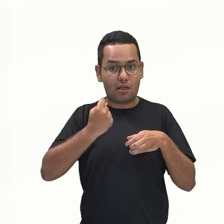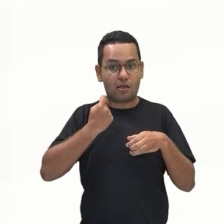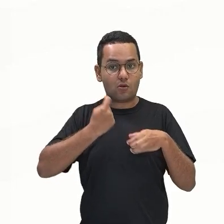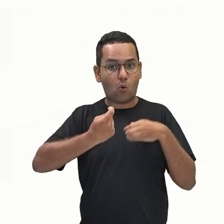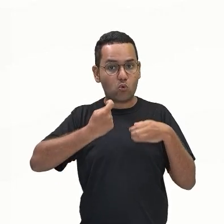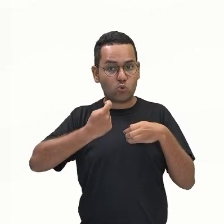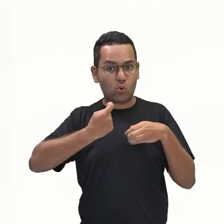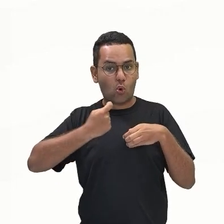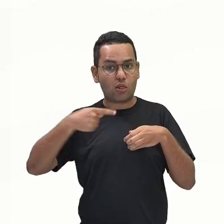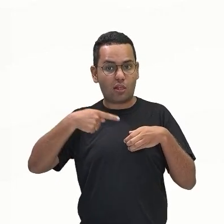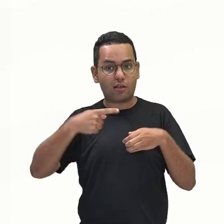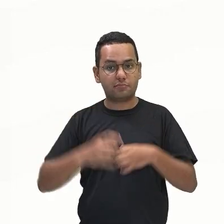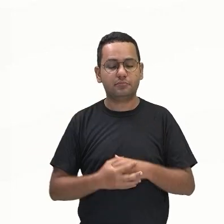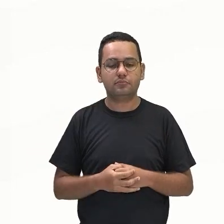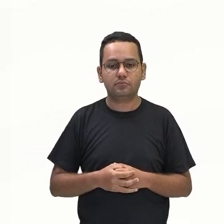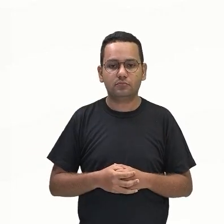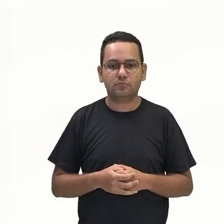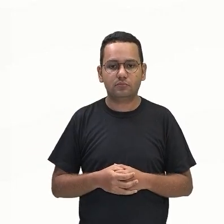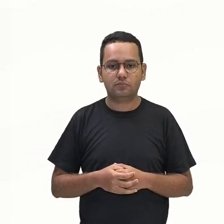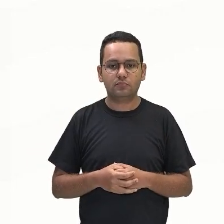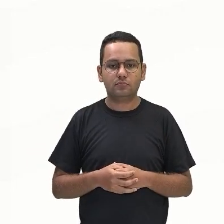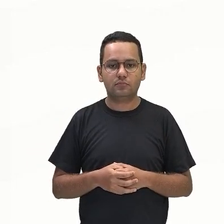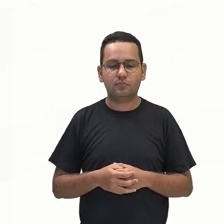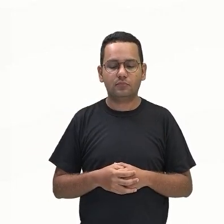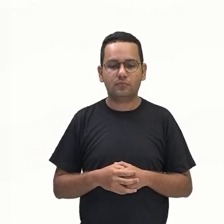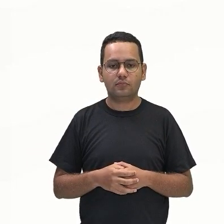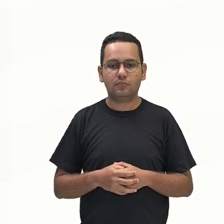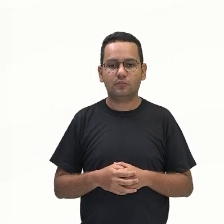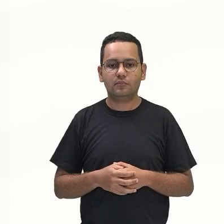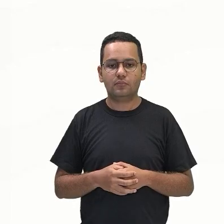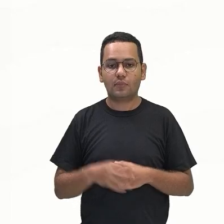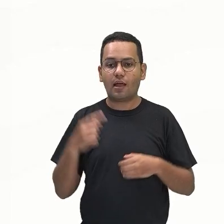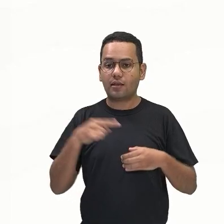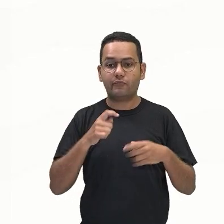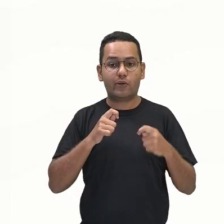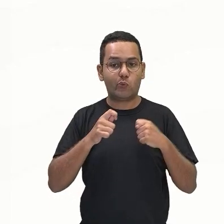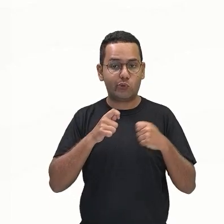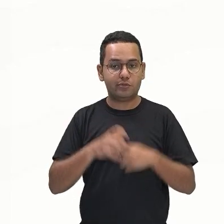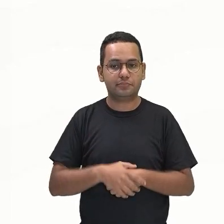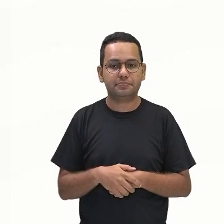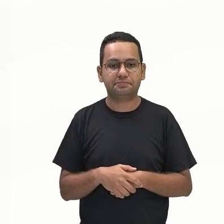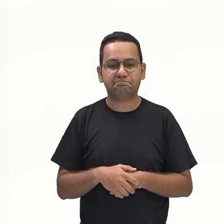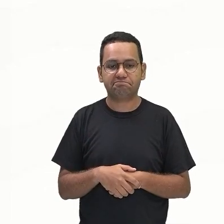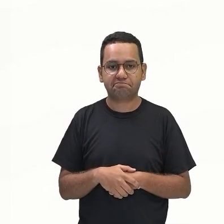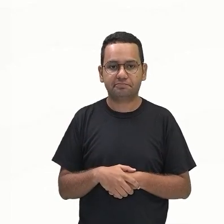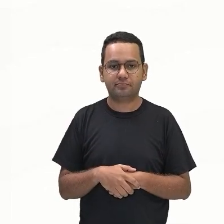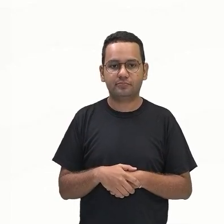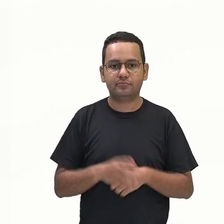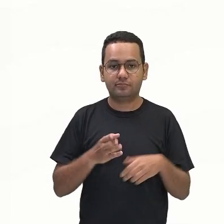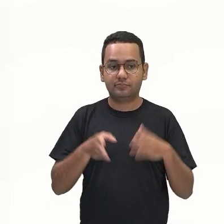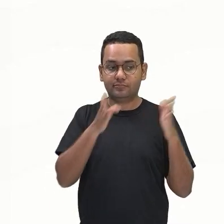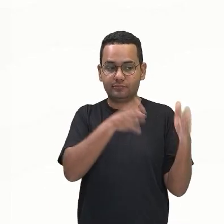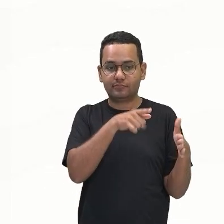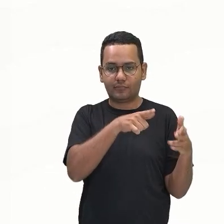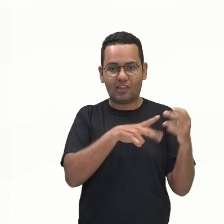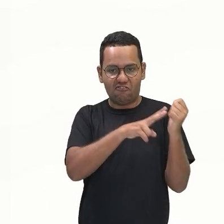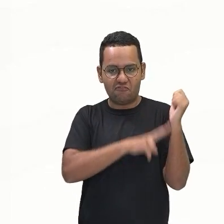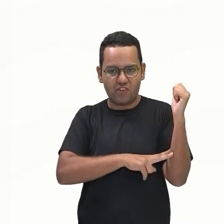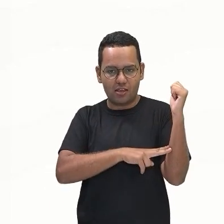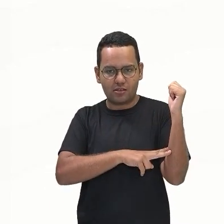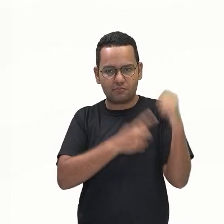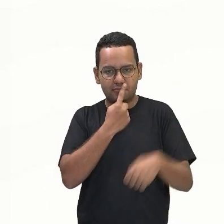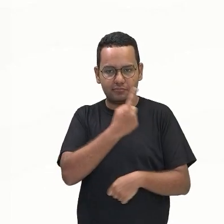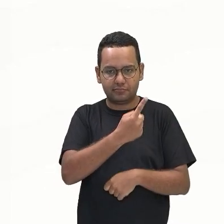corpo. Então, ela tem um grande calibre para poder suportar, né? Aí nós temos a veia. As